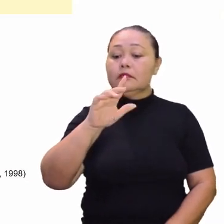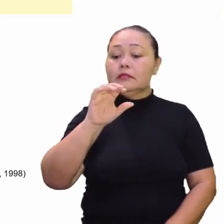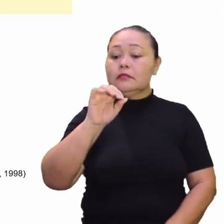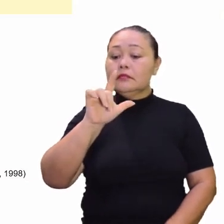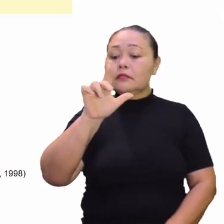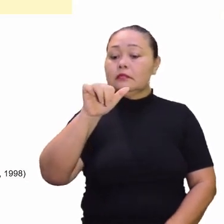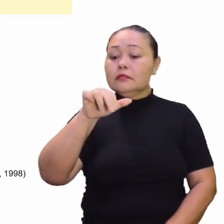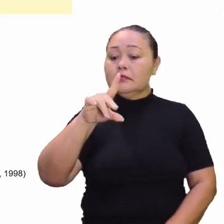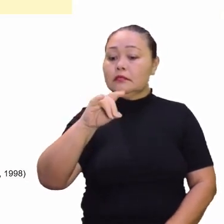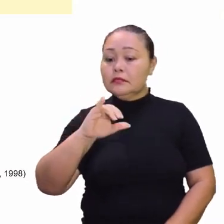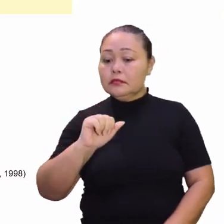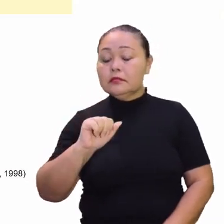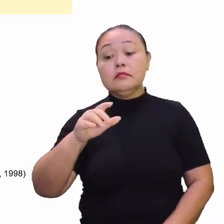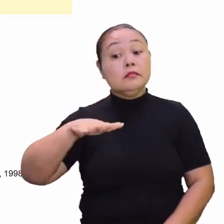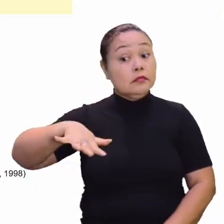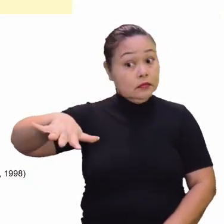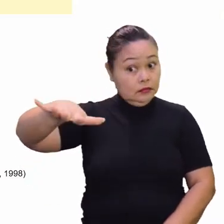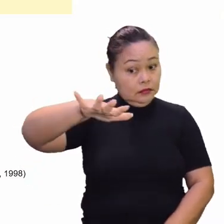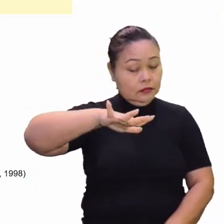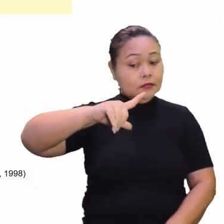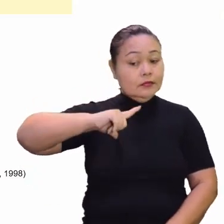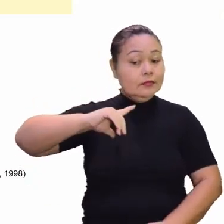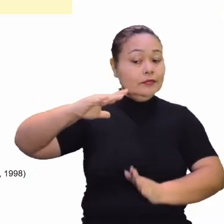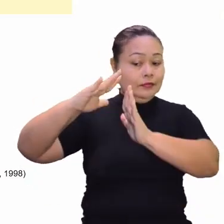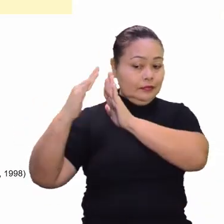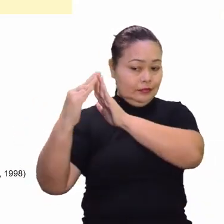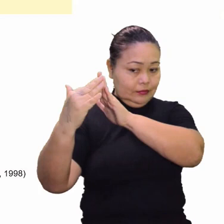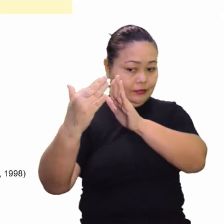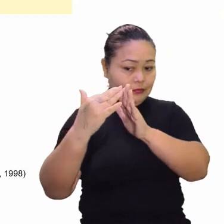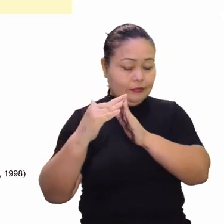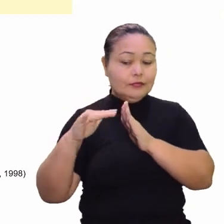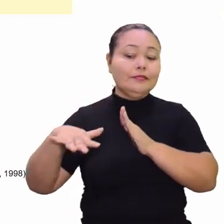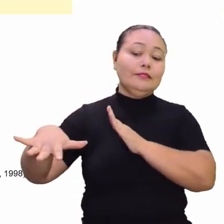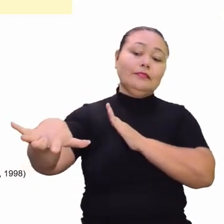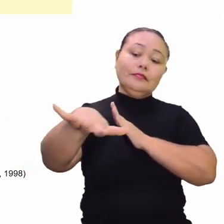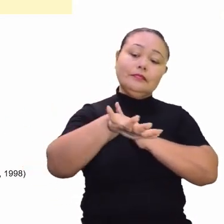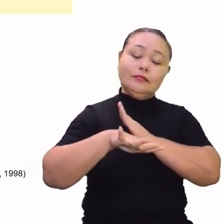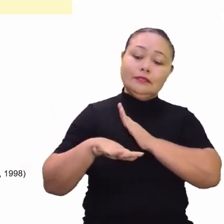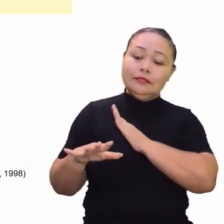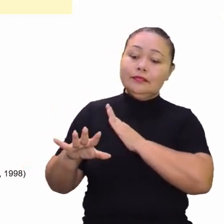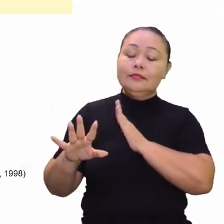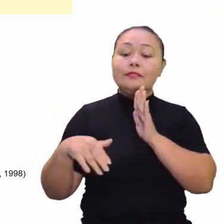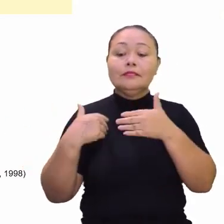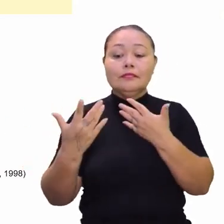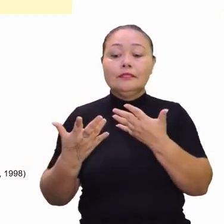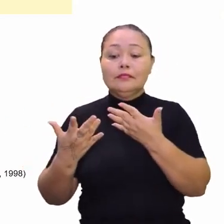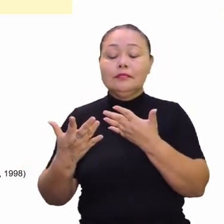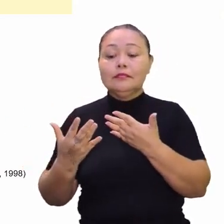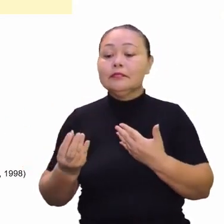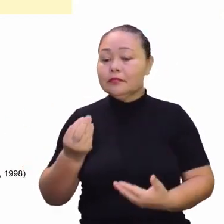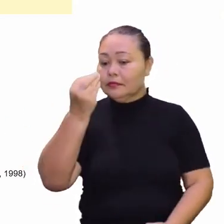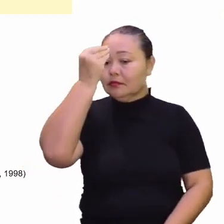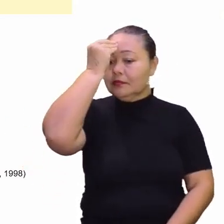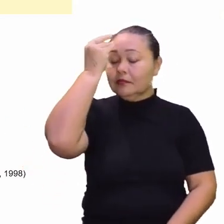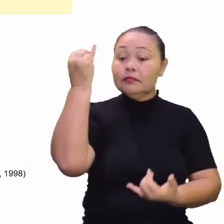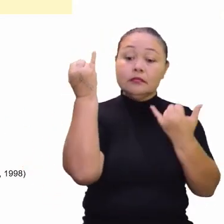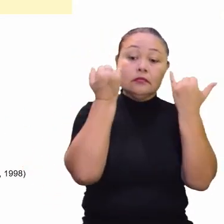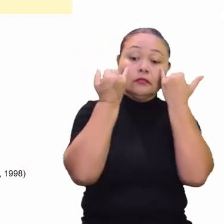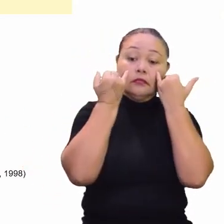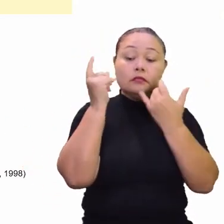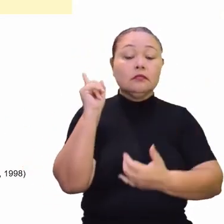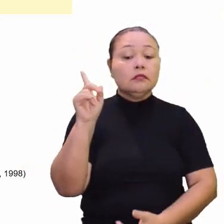É. Isso mesmo. Pois é. Era onde os arigóis viviam, por isso que o nome era Arigolândia. Tá vendo aí, galera? Guarda essa